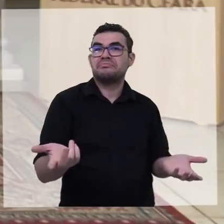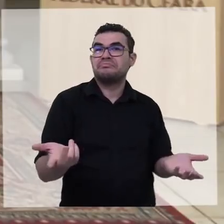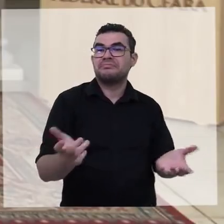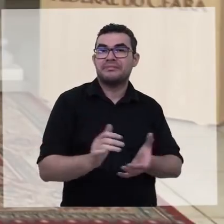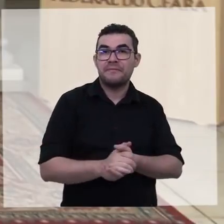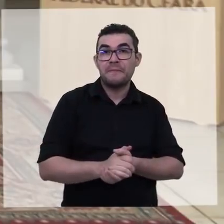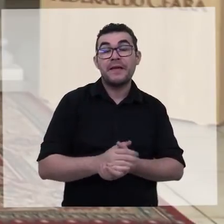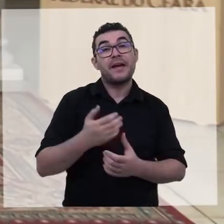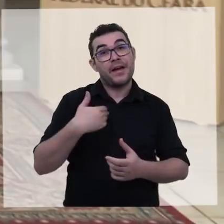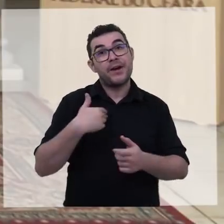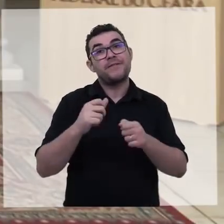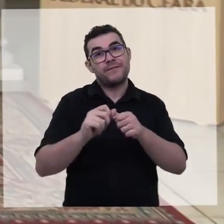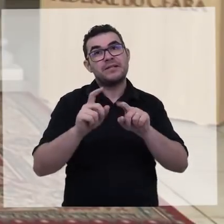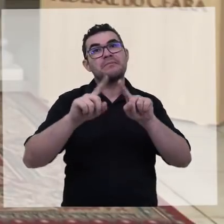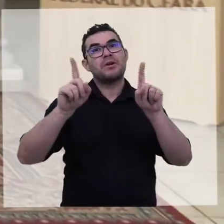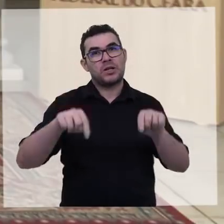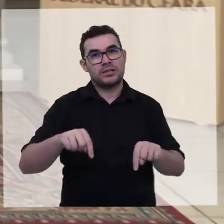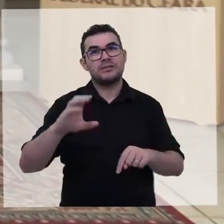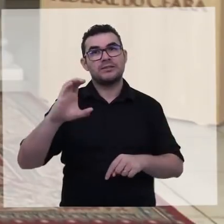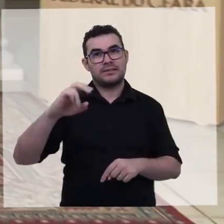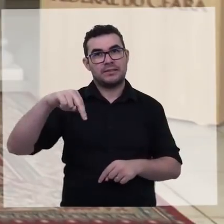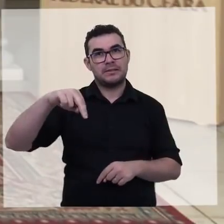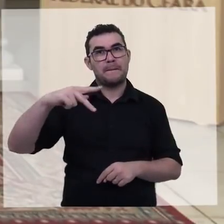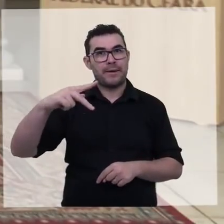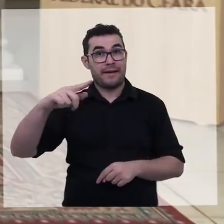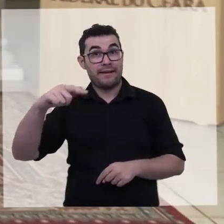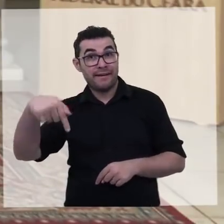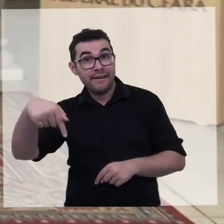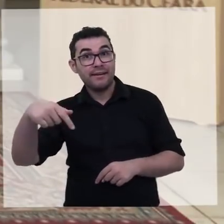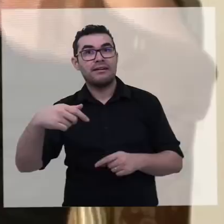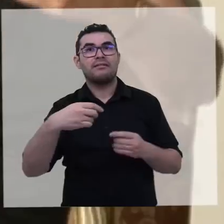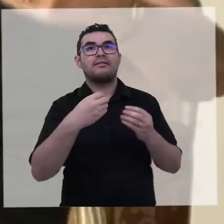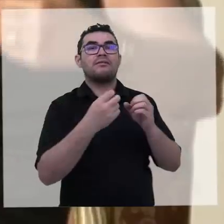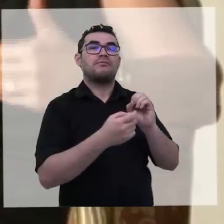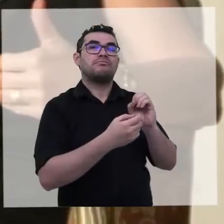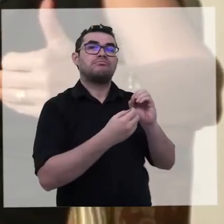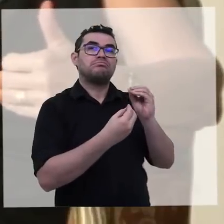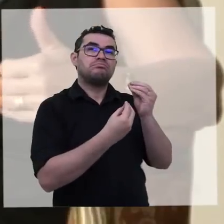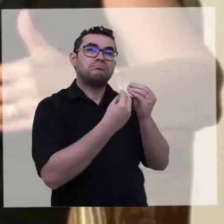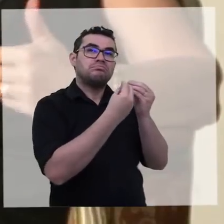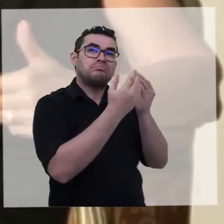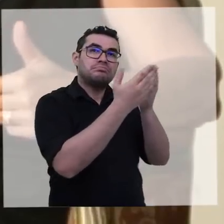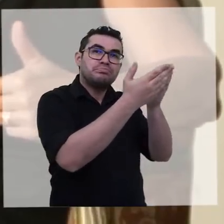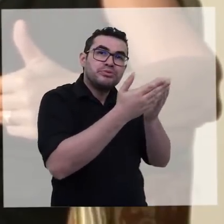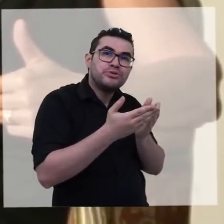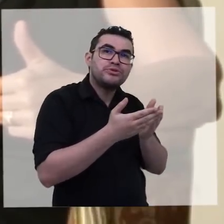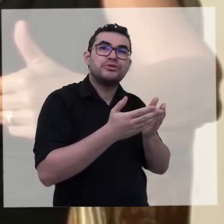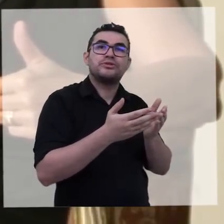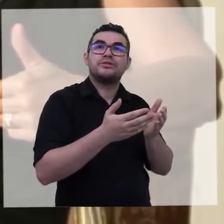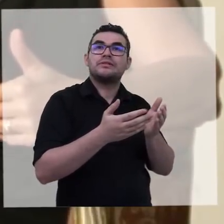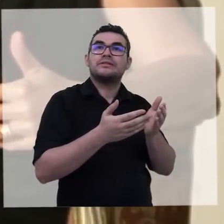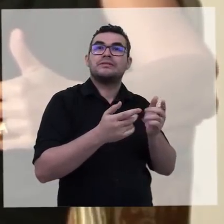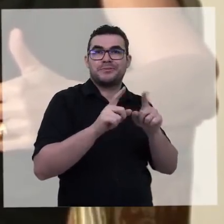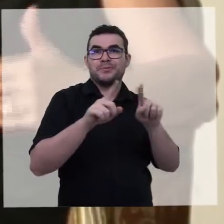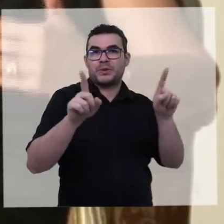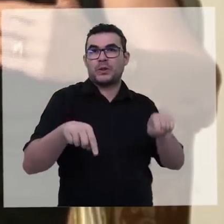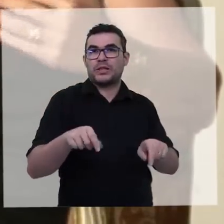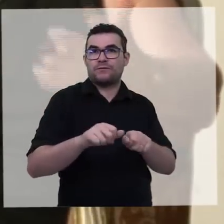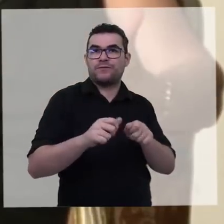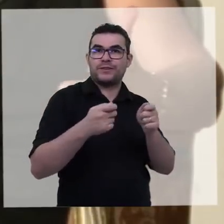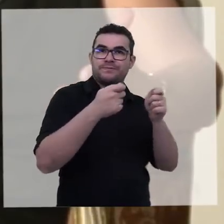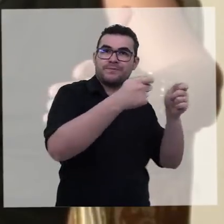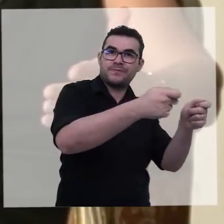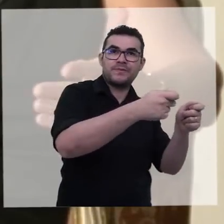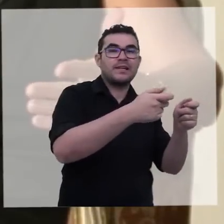mandei um projeto CNPq solicitando, mandei uma revista. Então o CNPq mandou de lá,